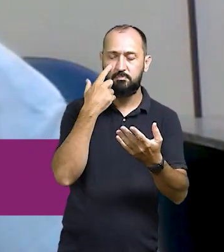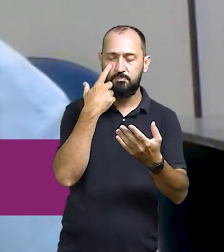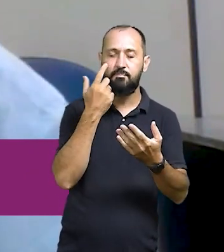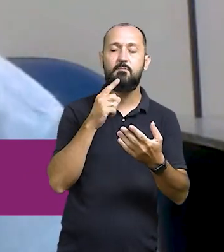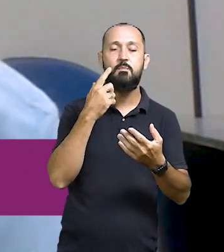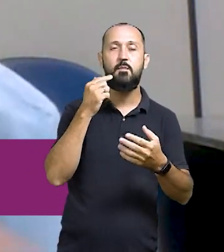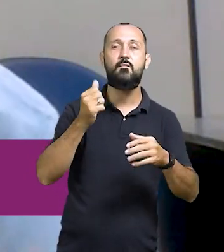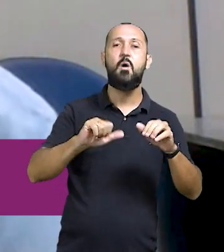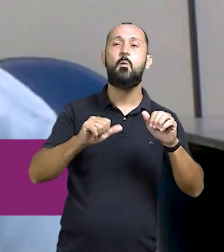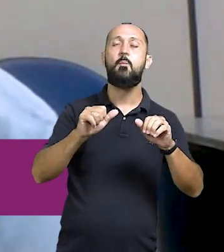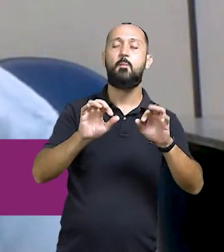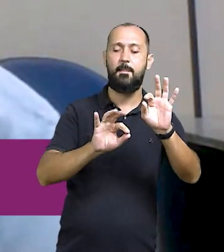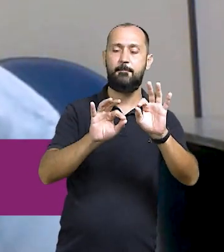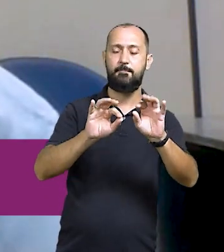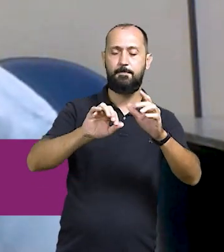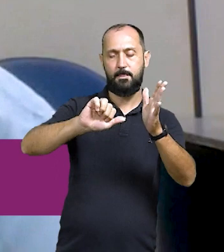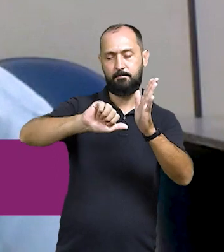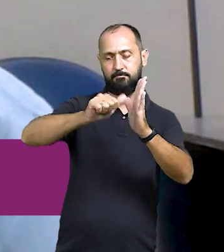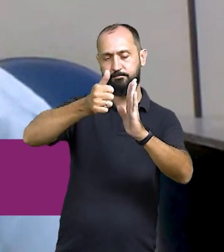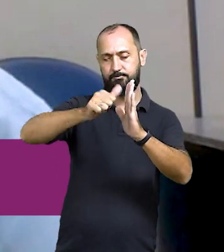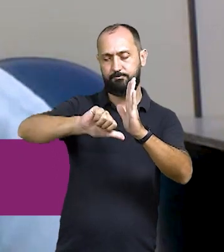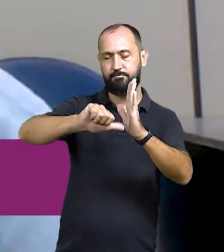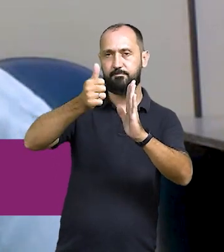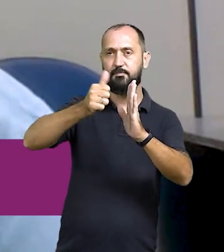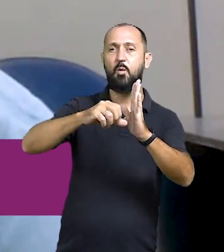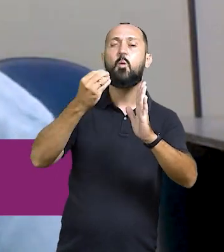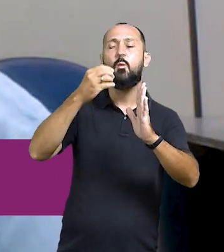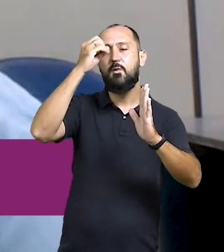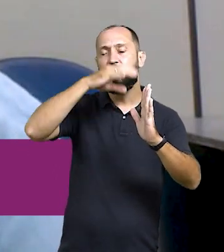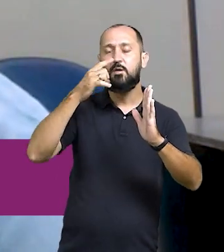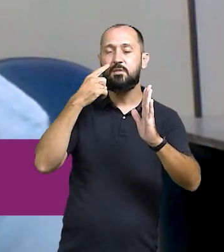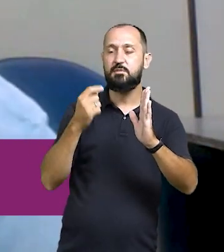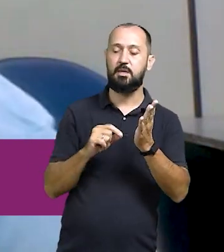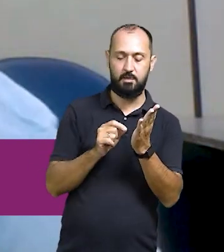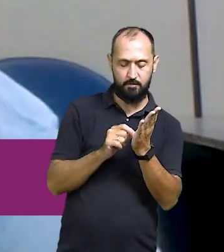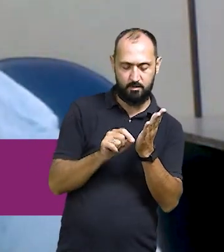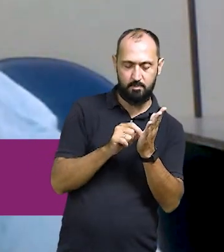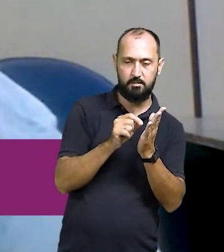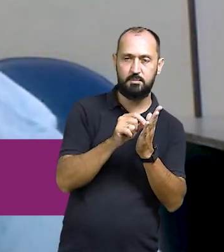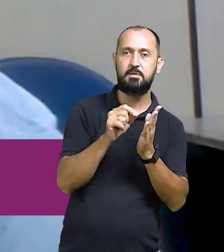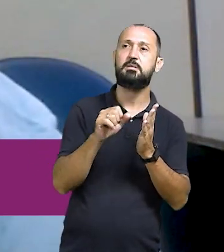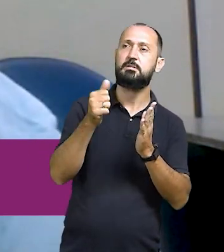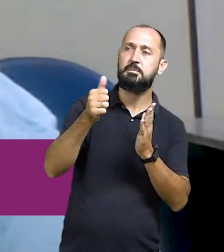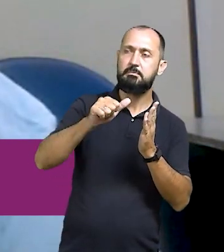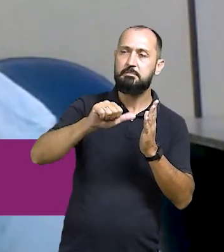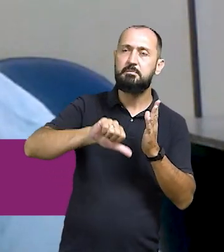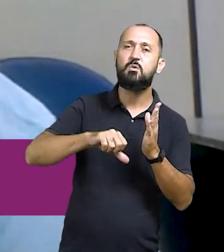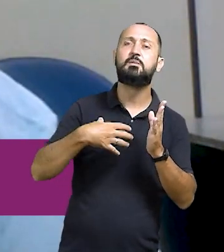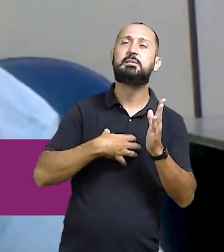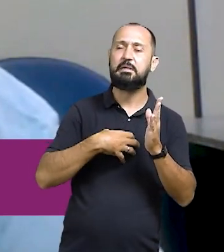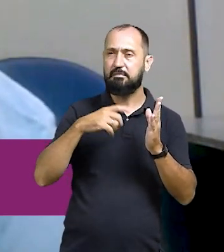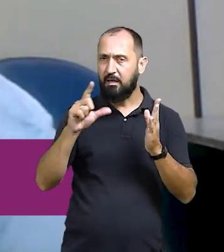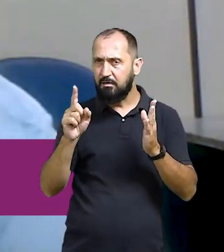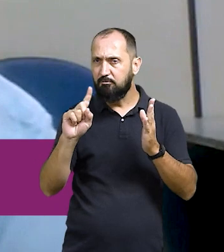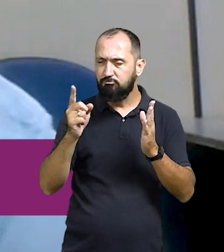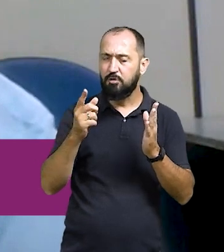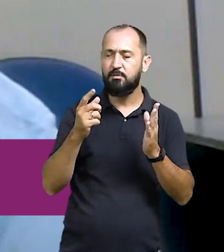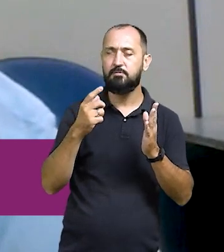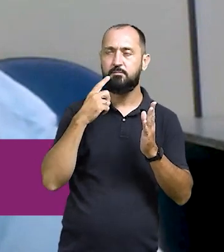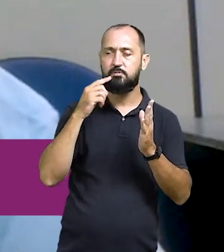divulgar mais, porque é através dessa rede social que a gente consegue chegar nas pessoas. No Carnaval, foi feito um processo muito interessante